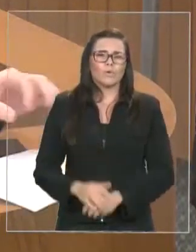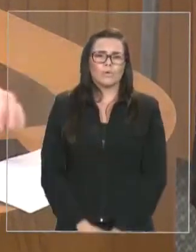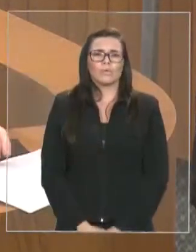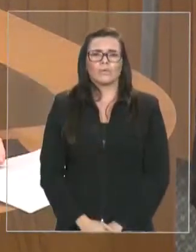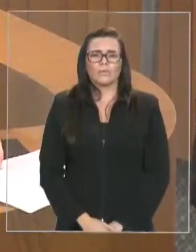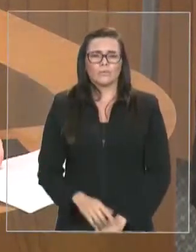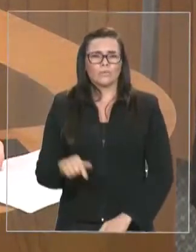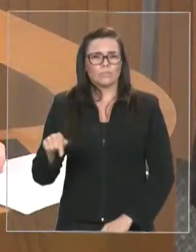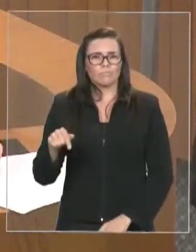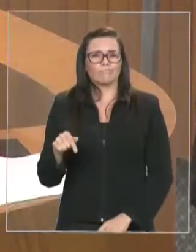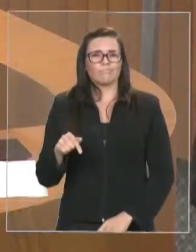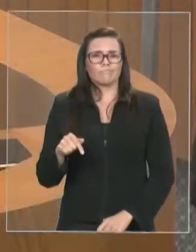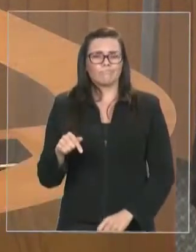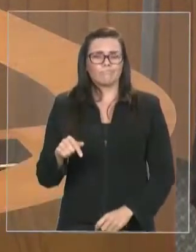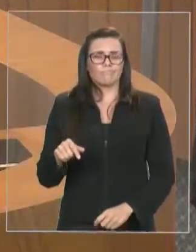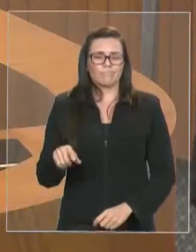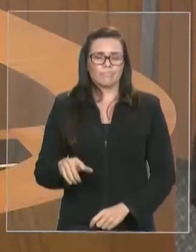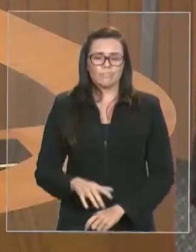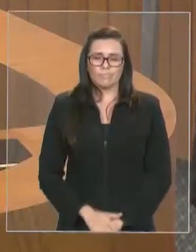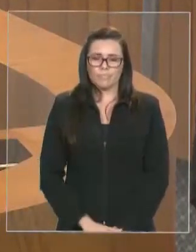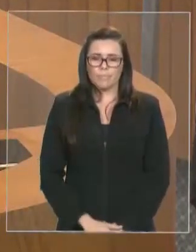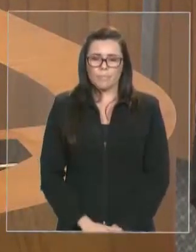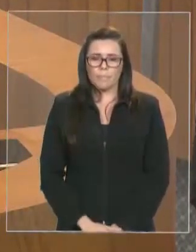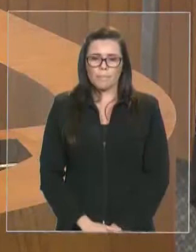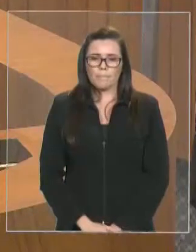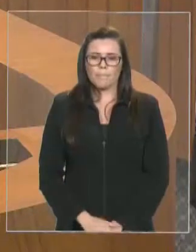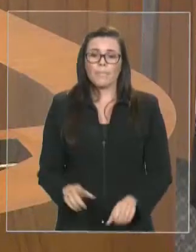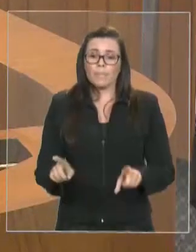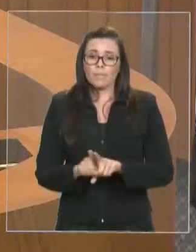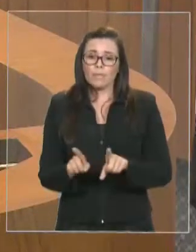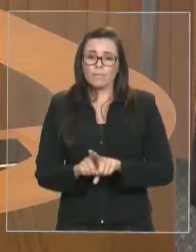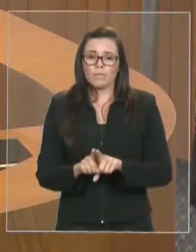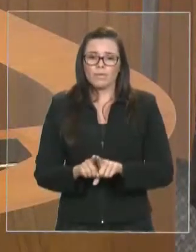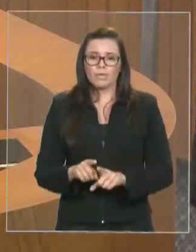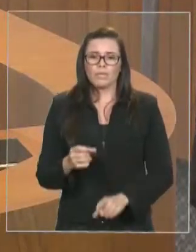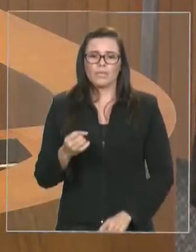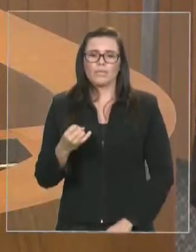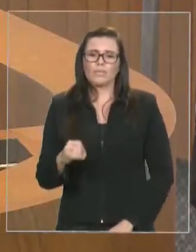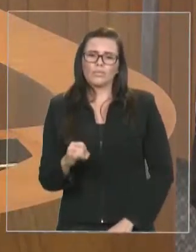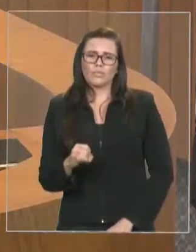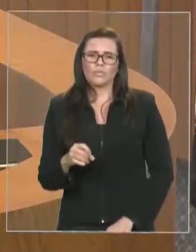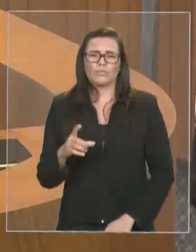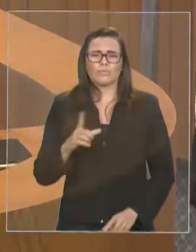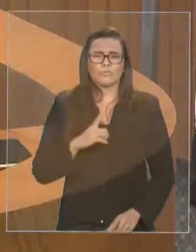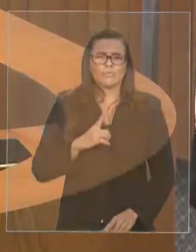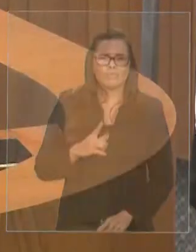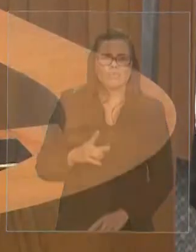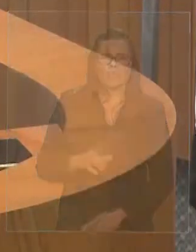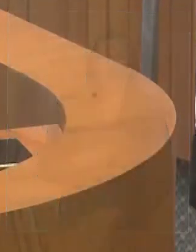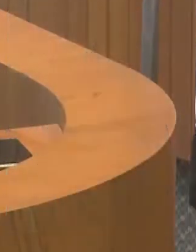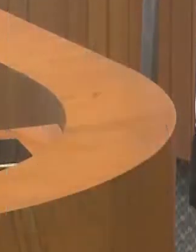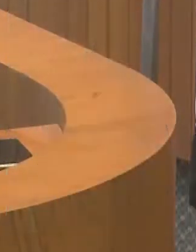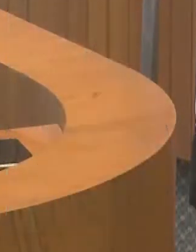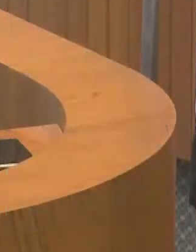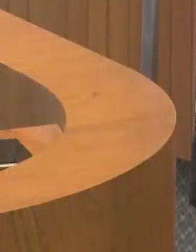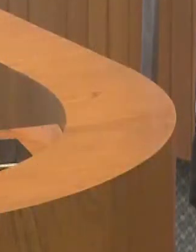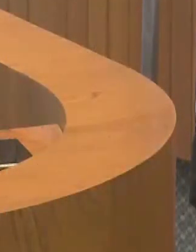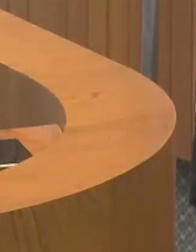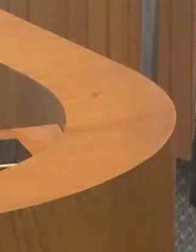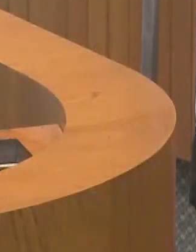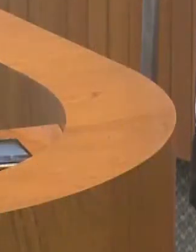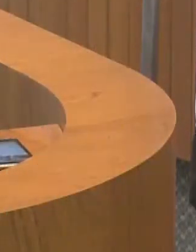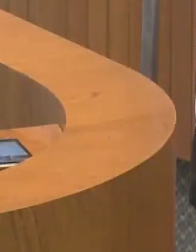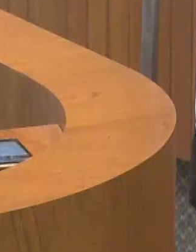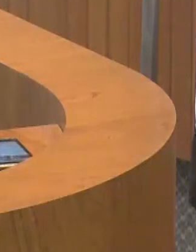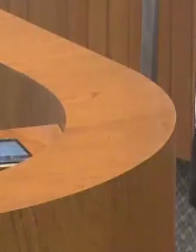presidente. No caso de procedimentos diagnósticos e terapêuticos invasivos, há necessidade